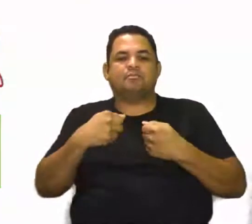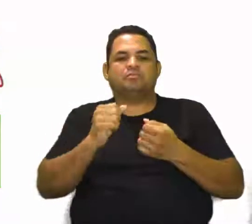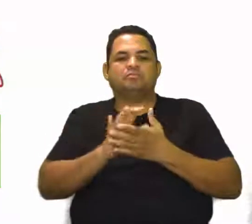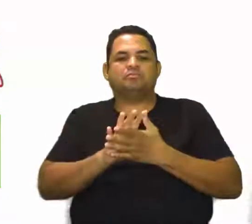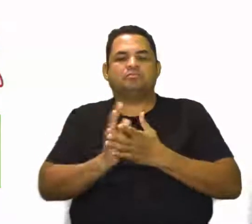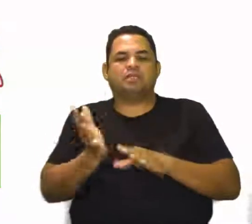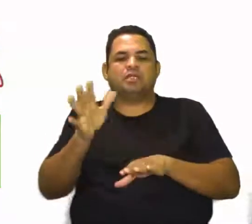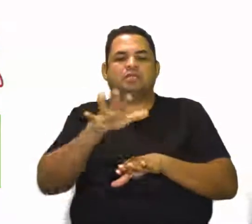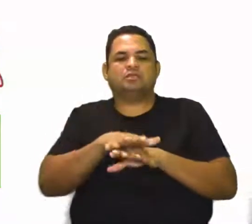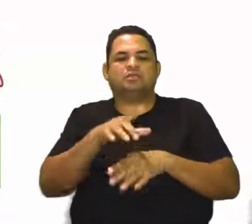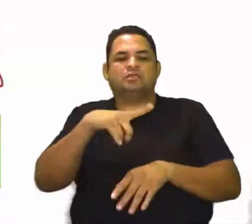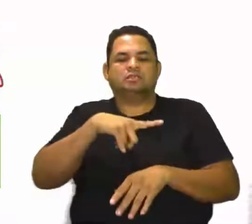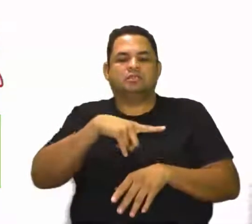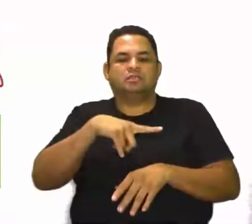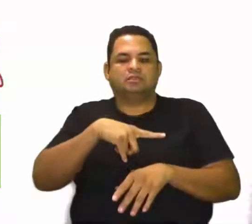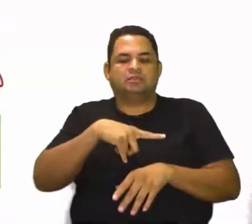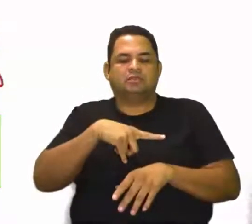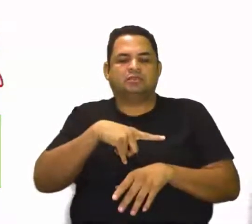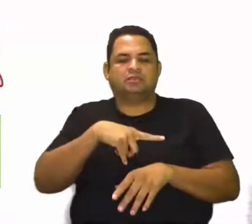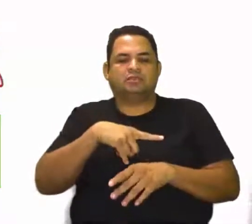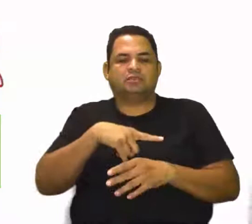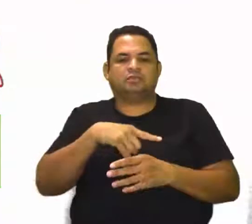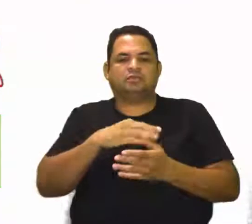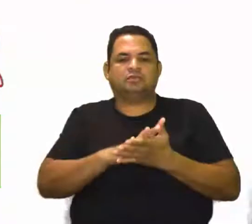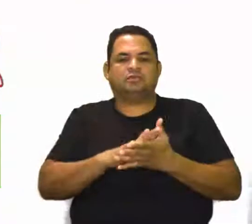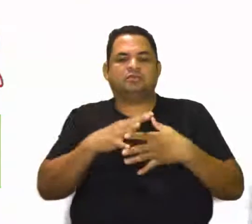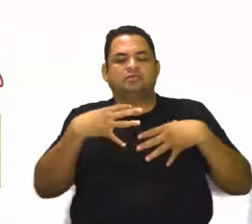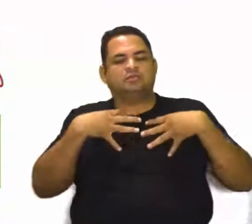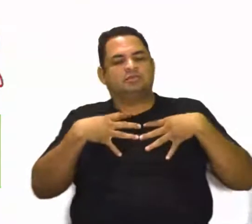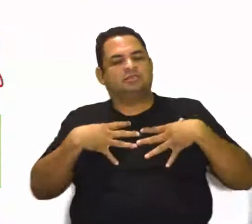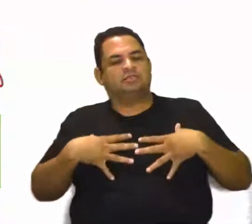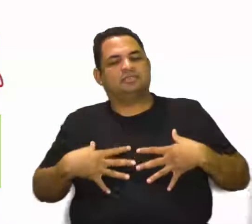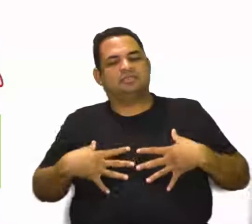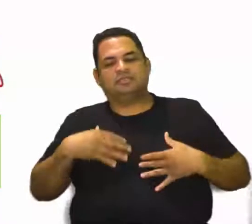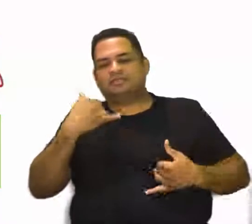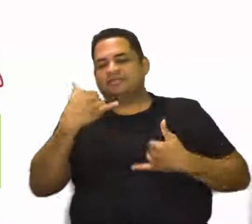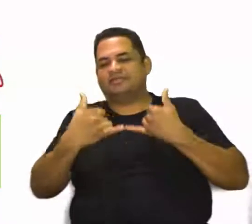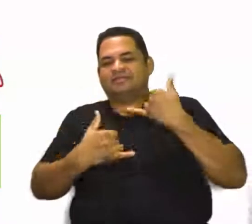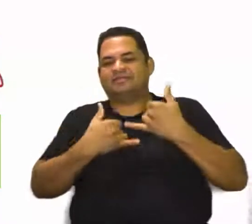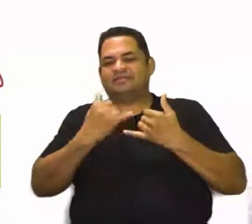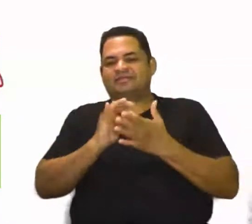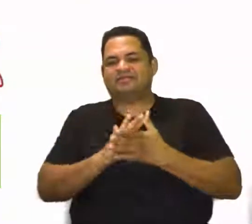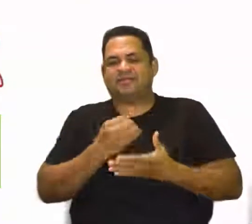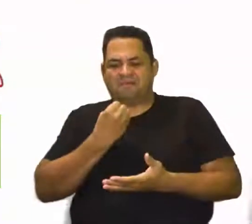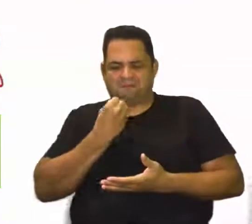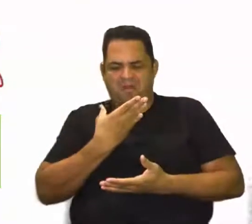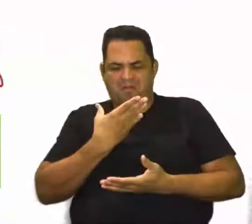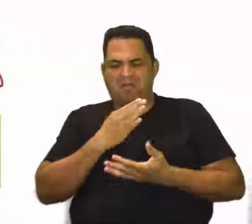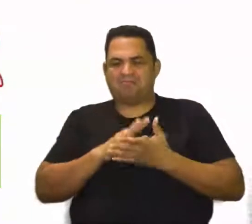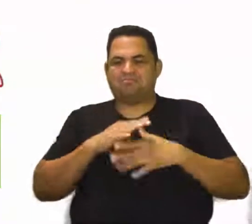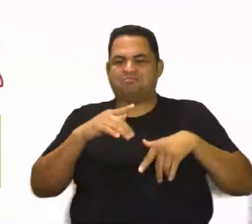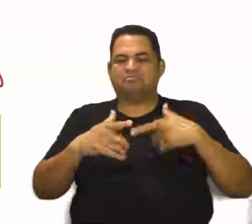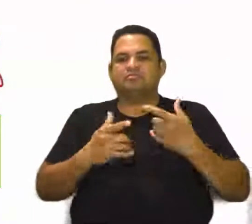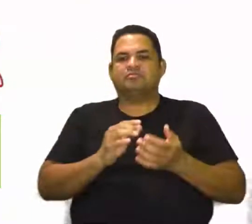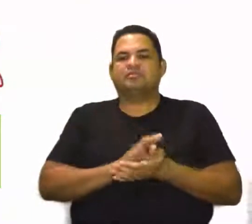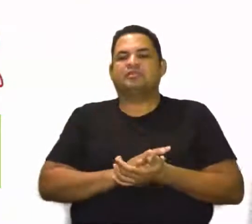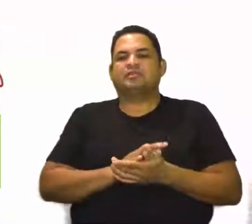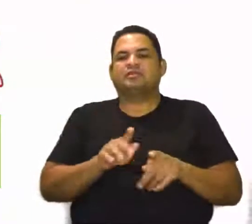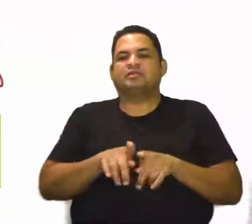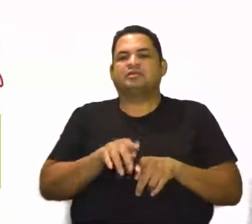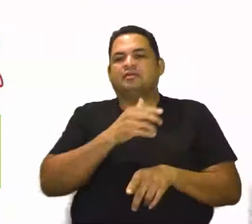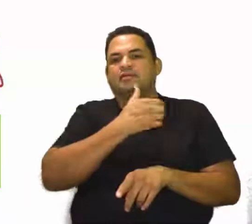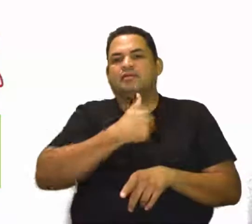esse desenvolvimento e bem-estar. Tem o relaxamento, o divertimento e a disposição. Ele vai